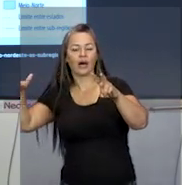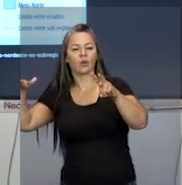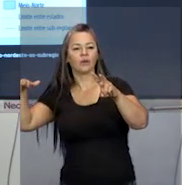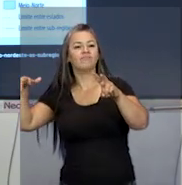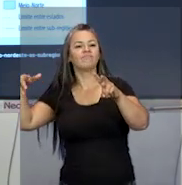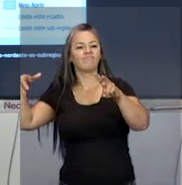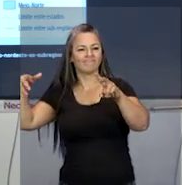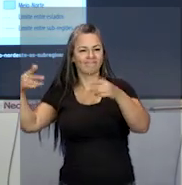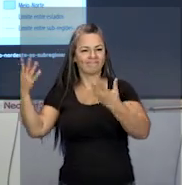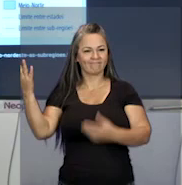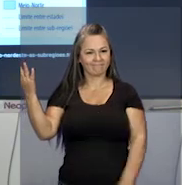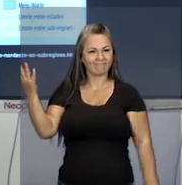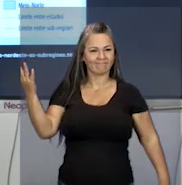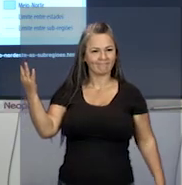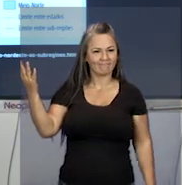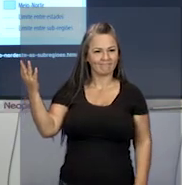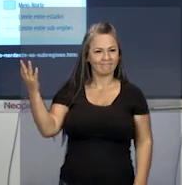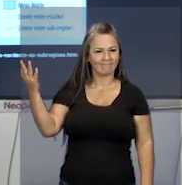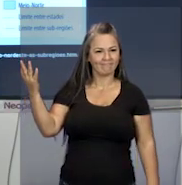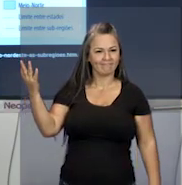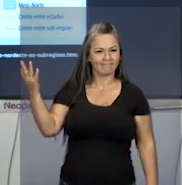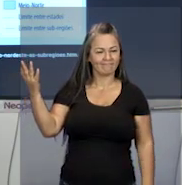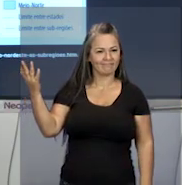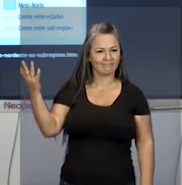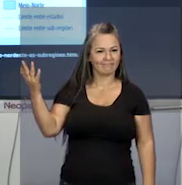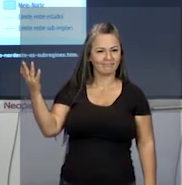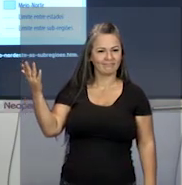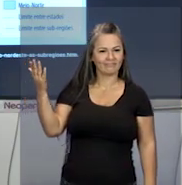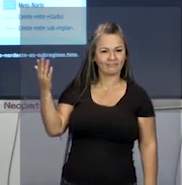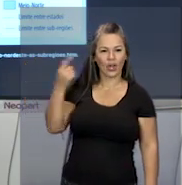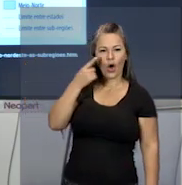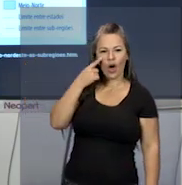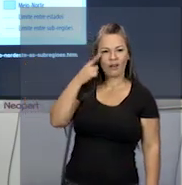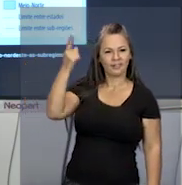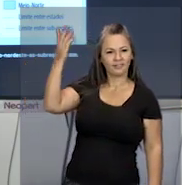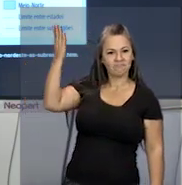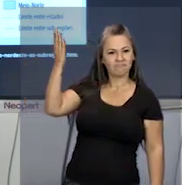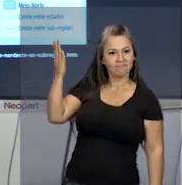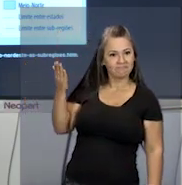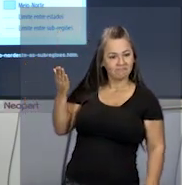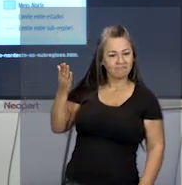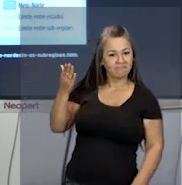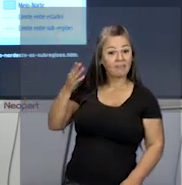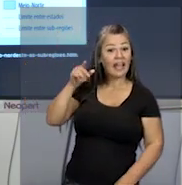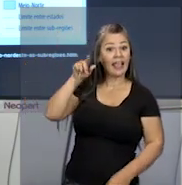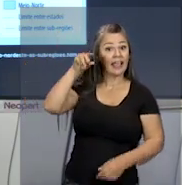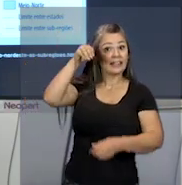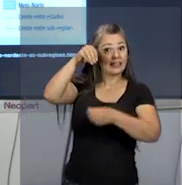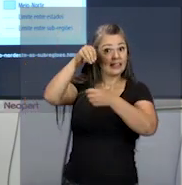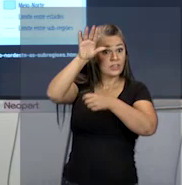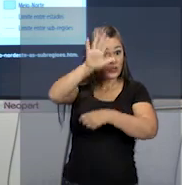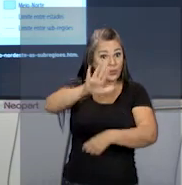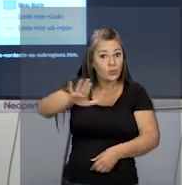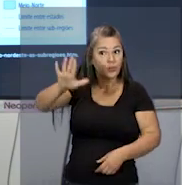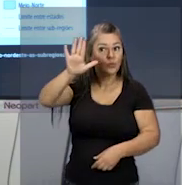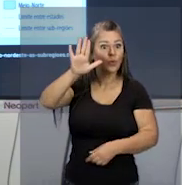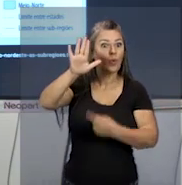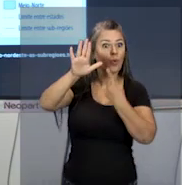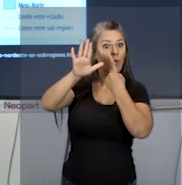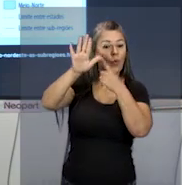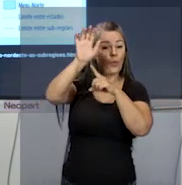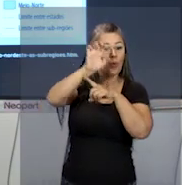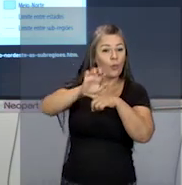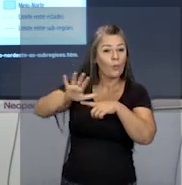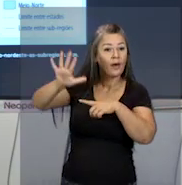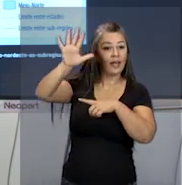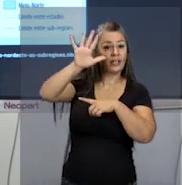a agreste aí, ó, está nessa divisa entre os dois. Então, olha só a diversidade do Nordeste. Então, dentro de um próprio Nordeste, você